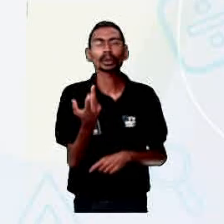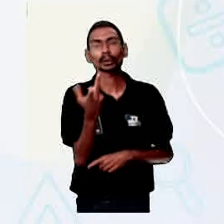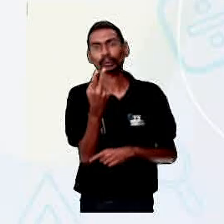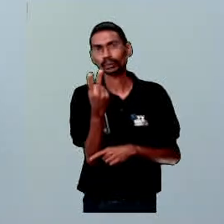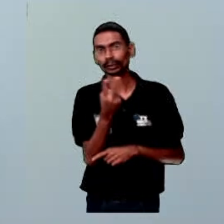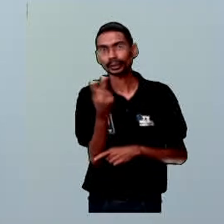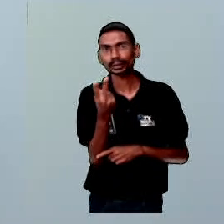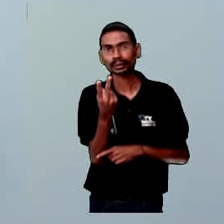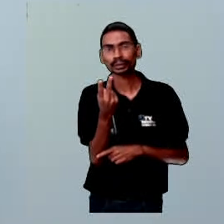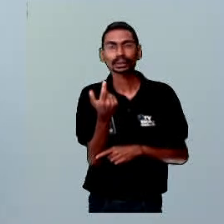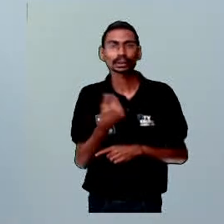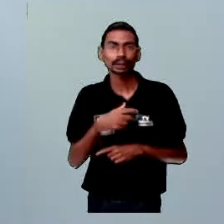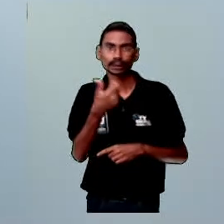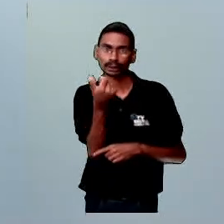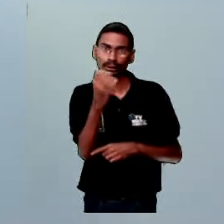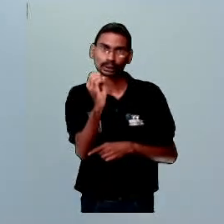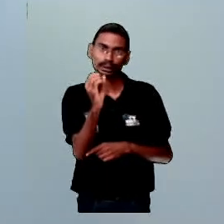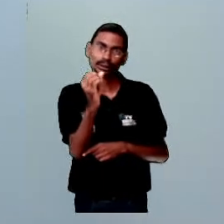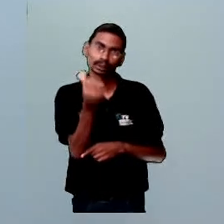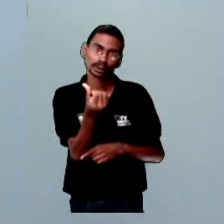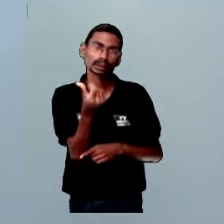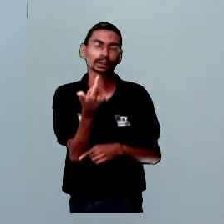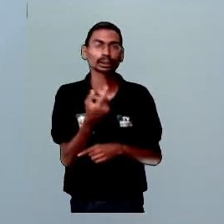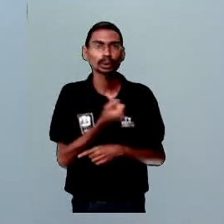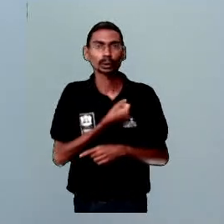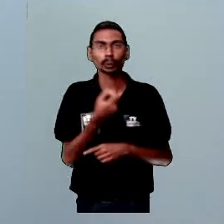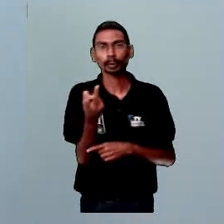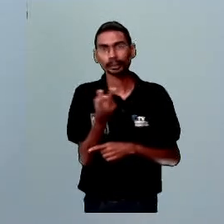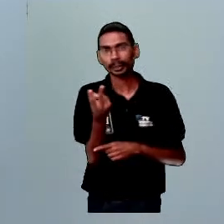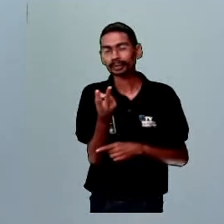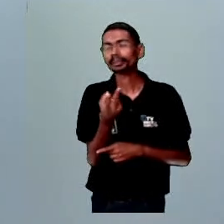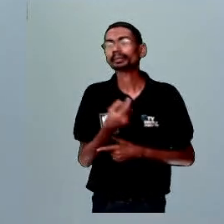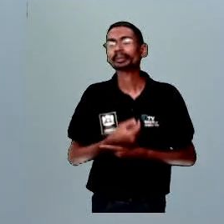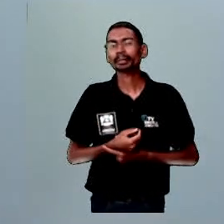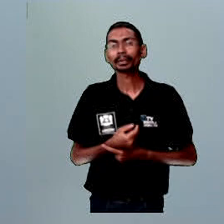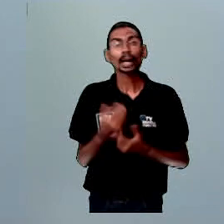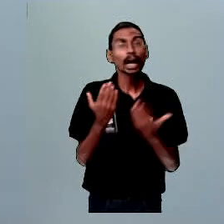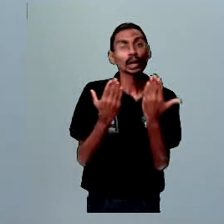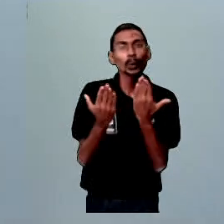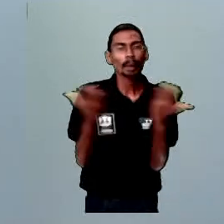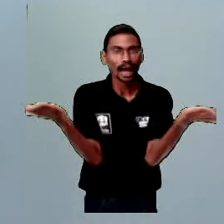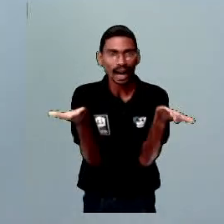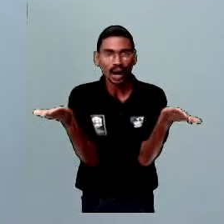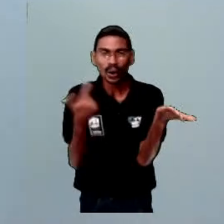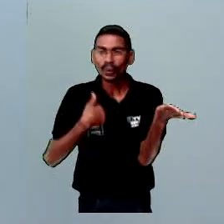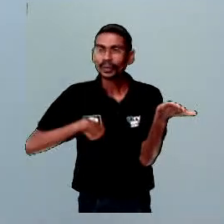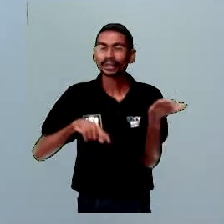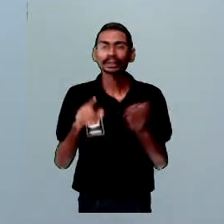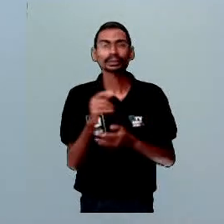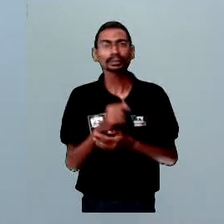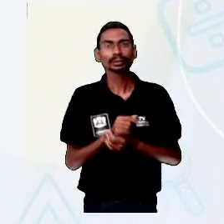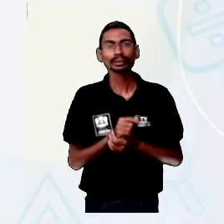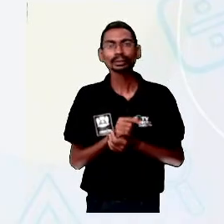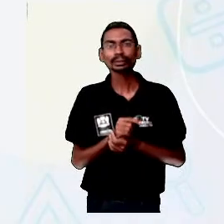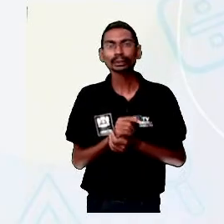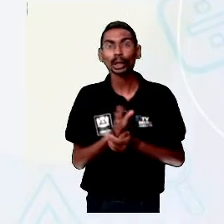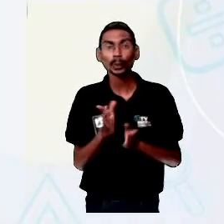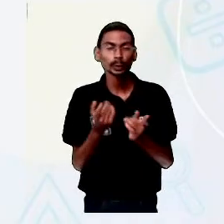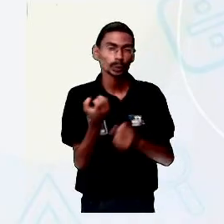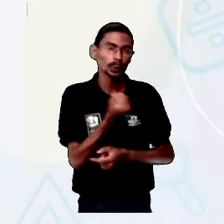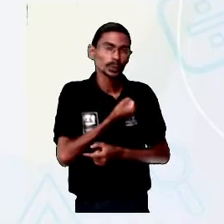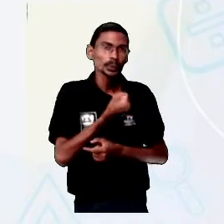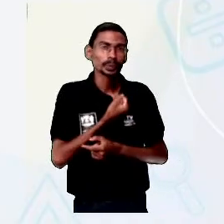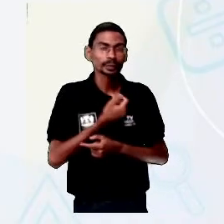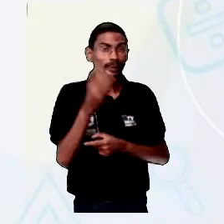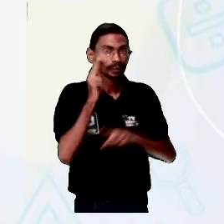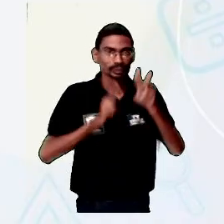número par, certo? Aqui a gente vai comparar a posição desses números. Então, vê,